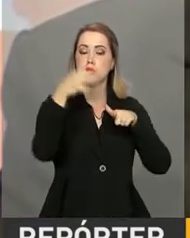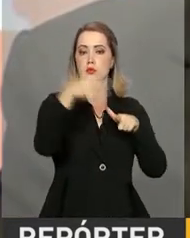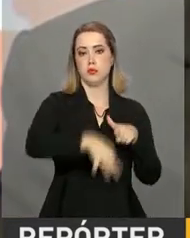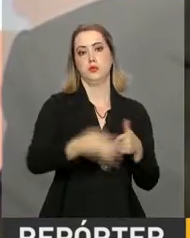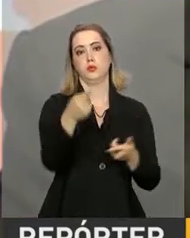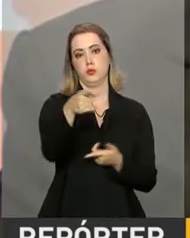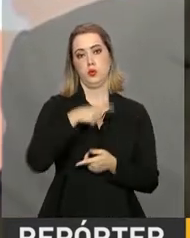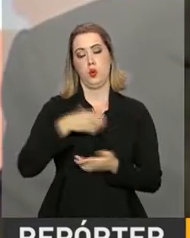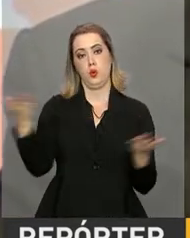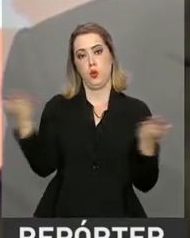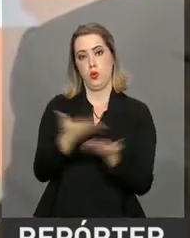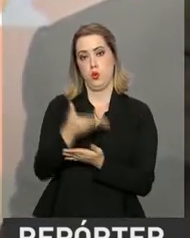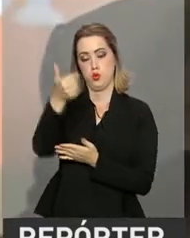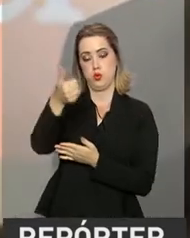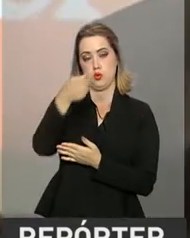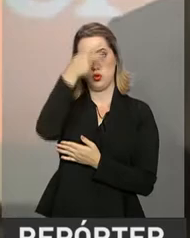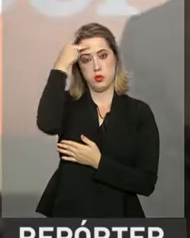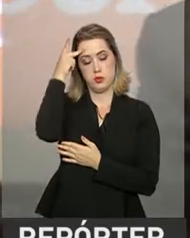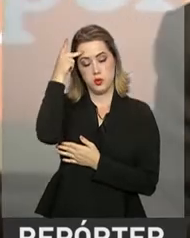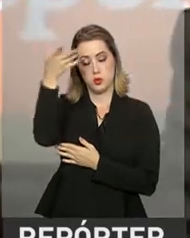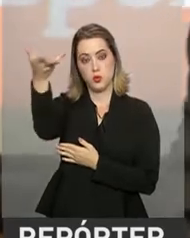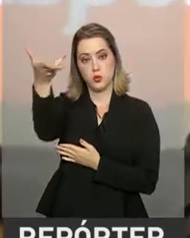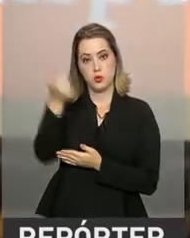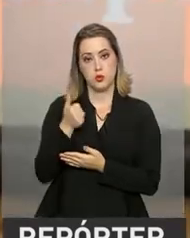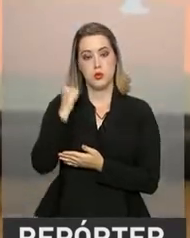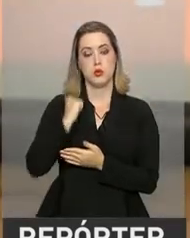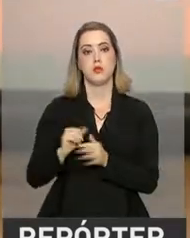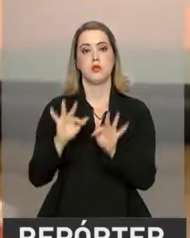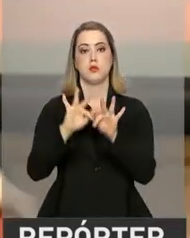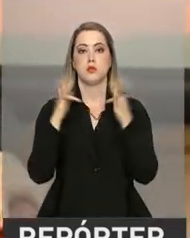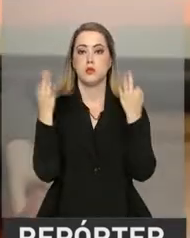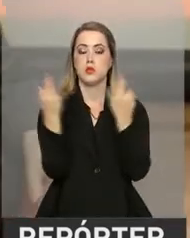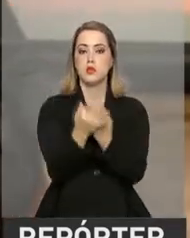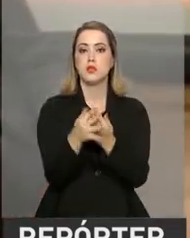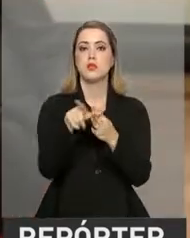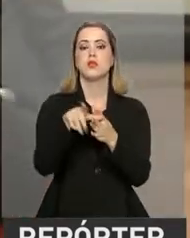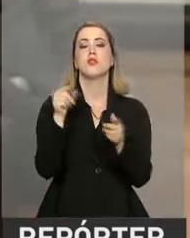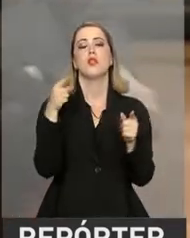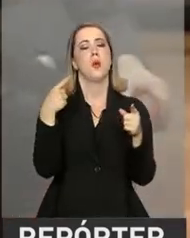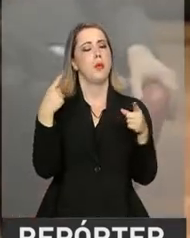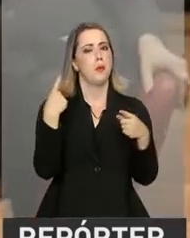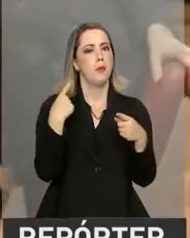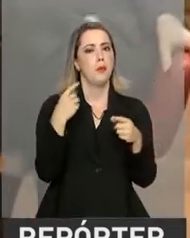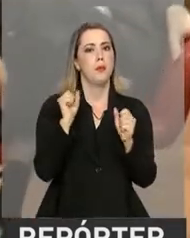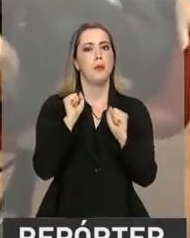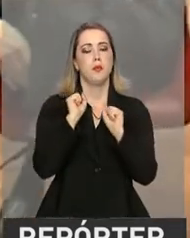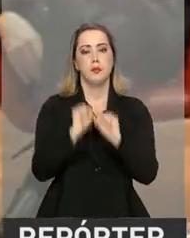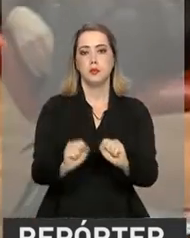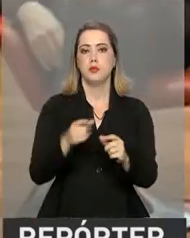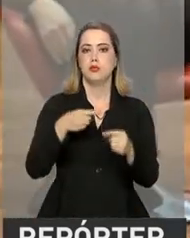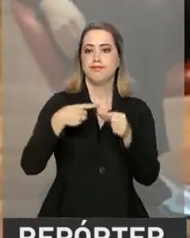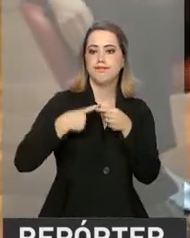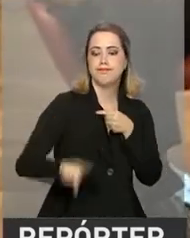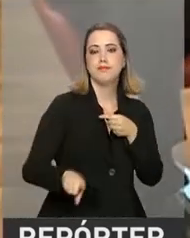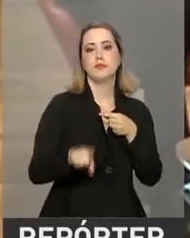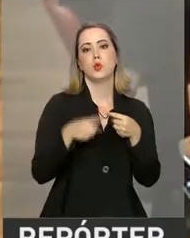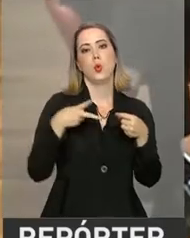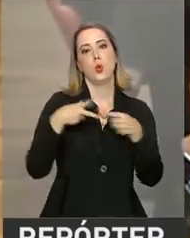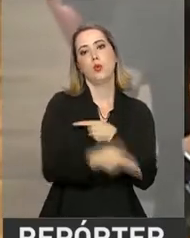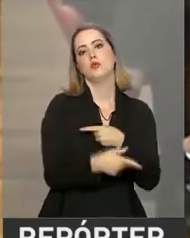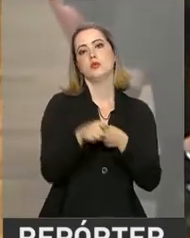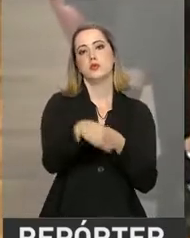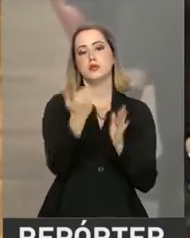hoje quem recebe bolsa família e tem a carteira de trabalho assinada pode ser imediatamente desligado do programa